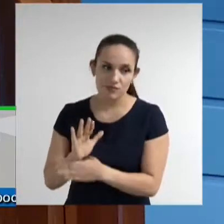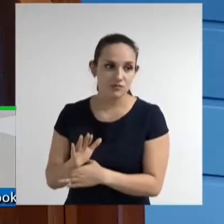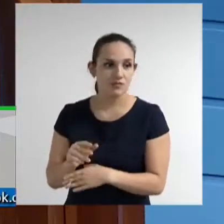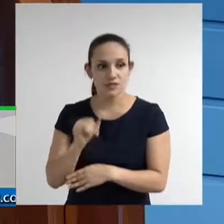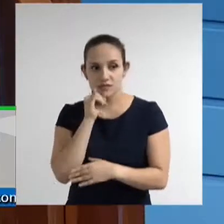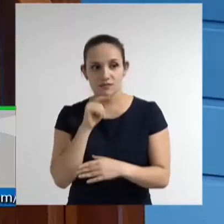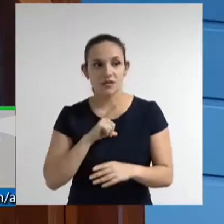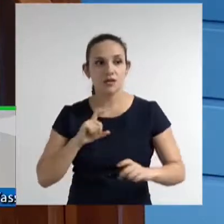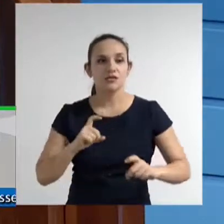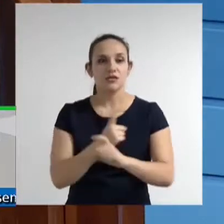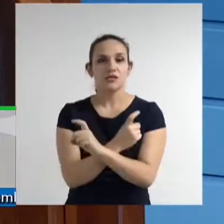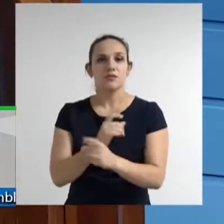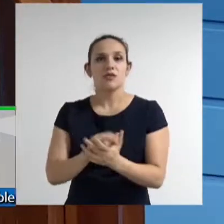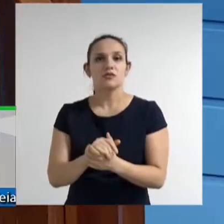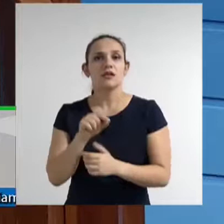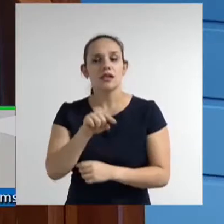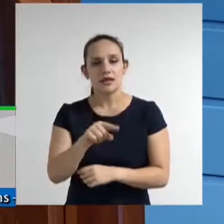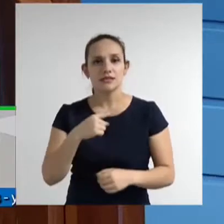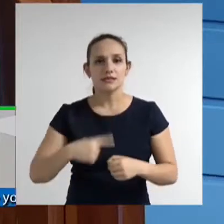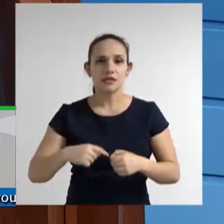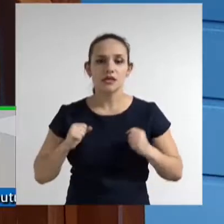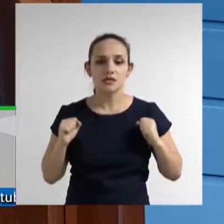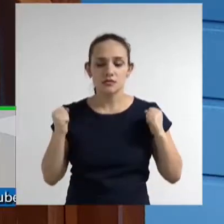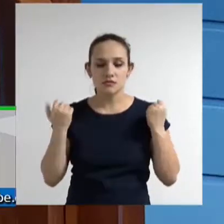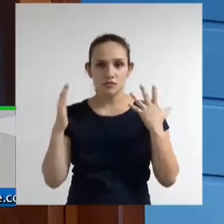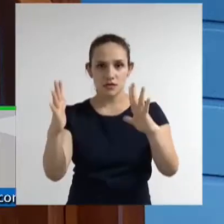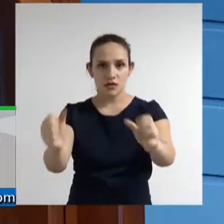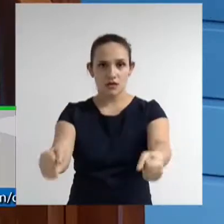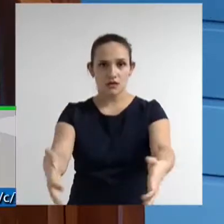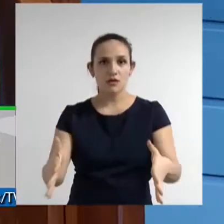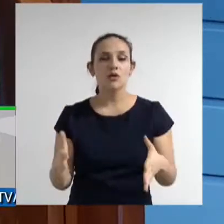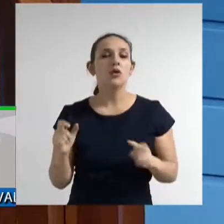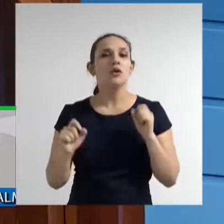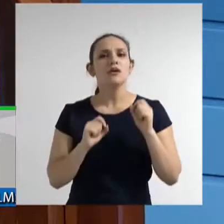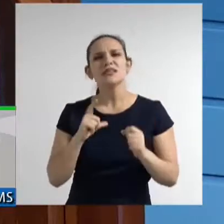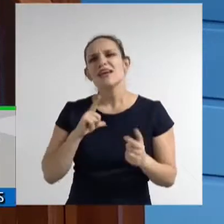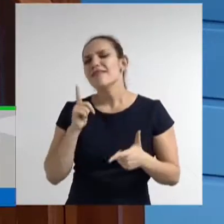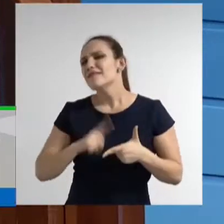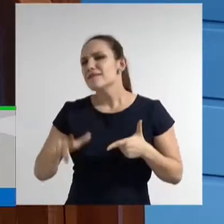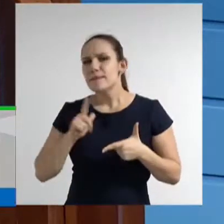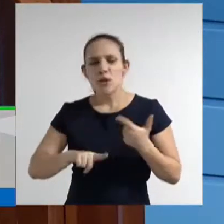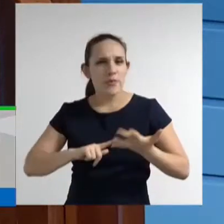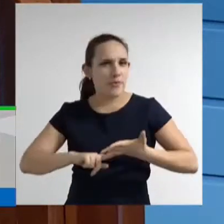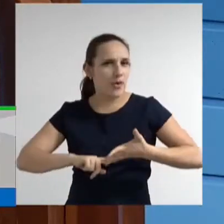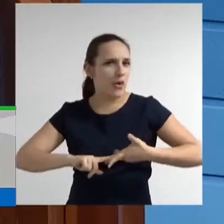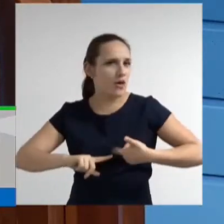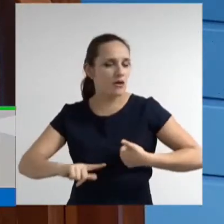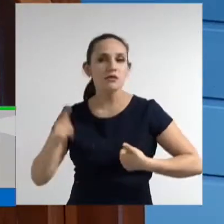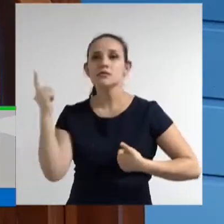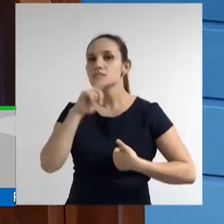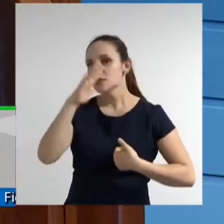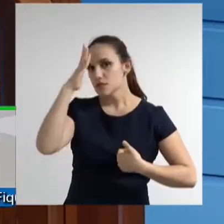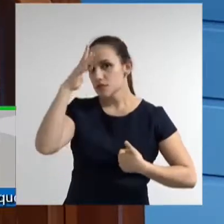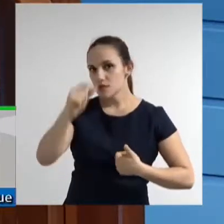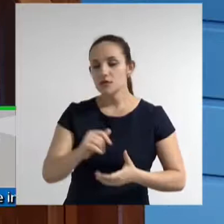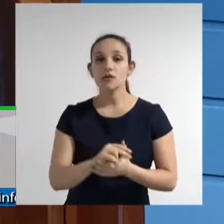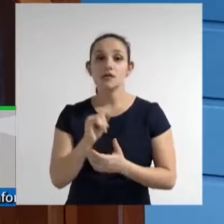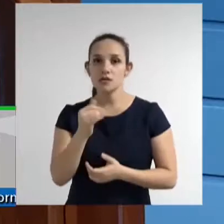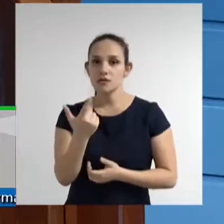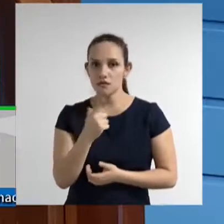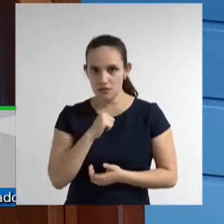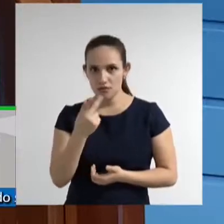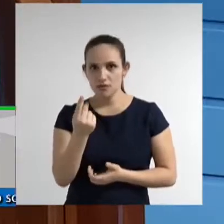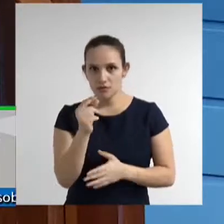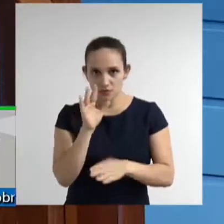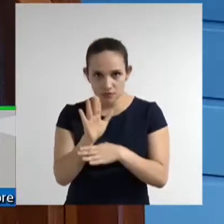na Aurilândia, a gente tem alguns exemplos, esses assentamentos hoje têm vários problemas que poderiam ser resolvidos com a compensação